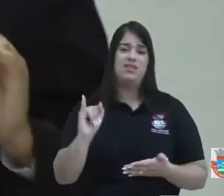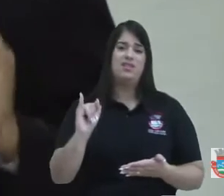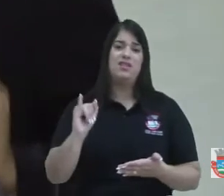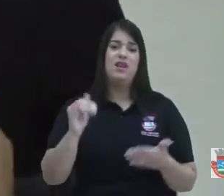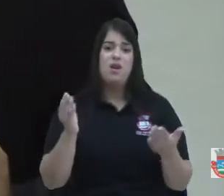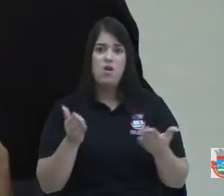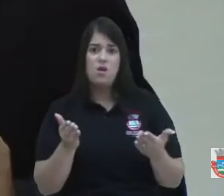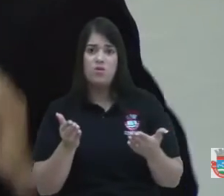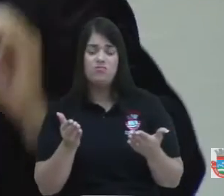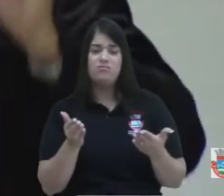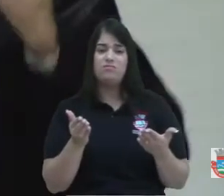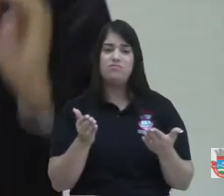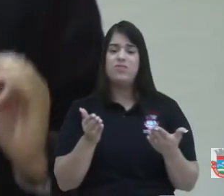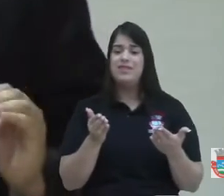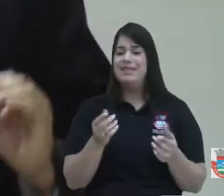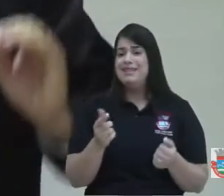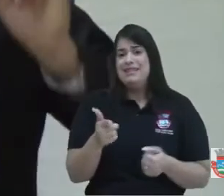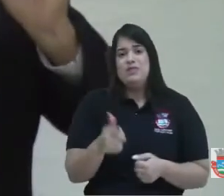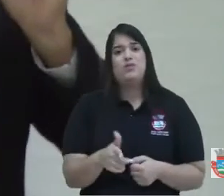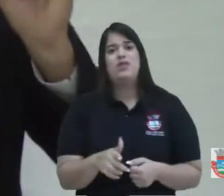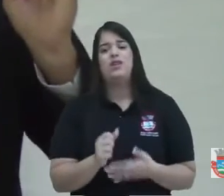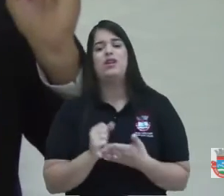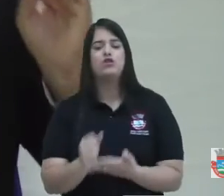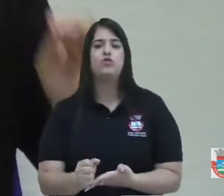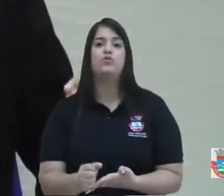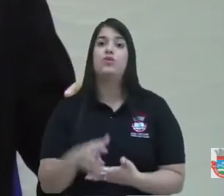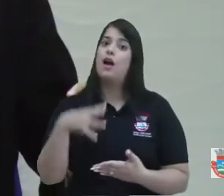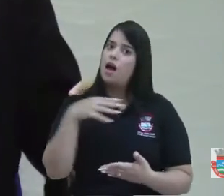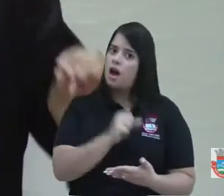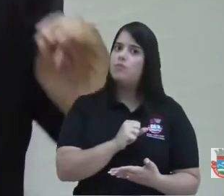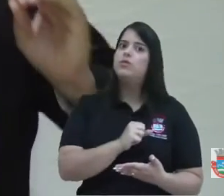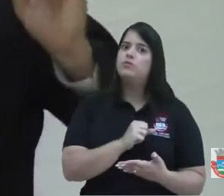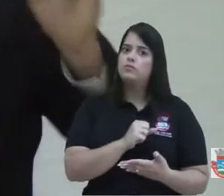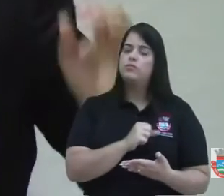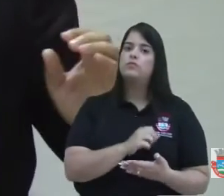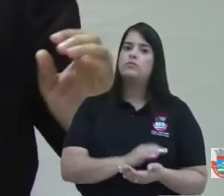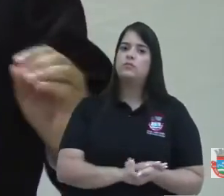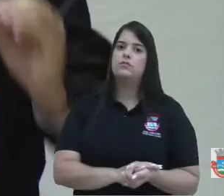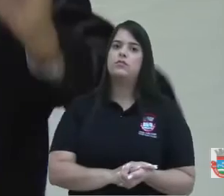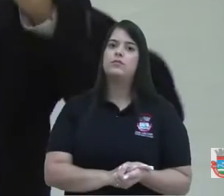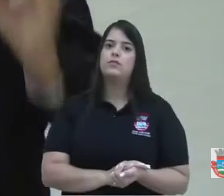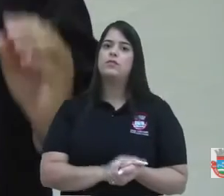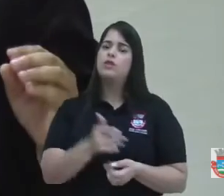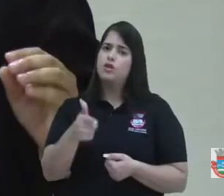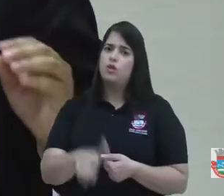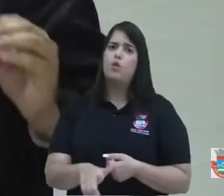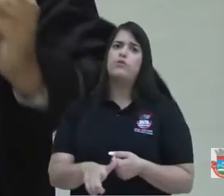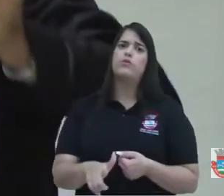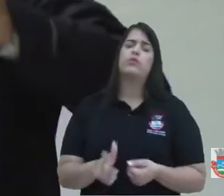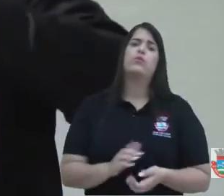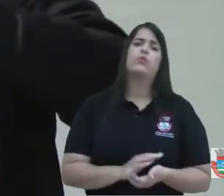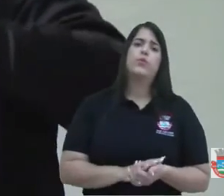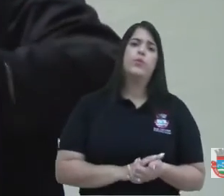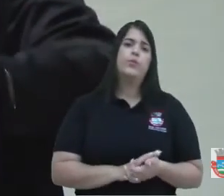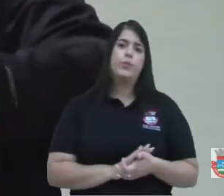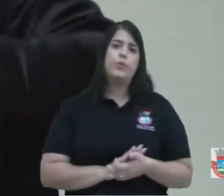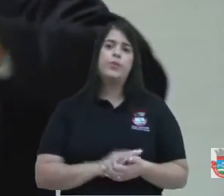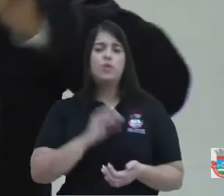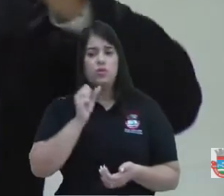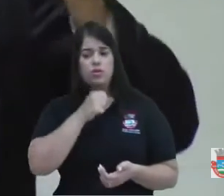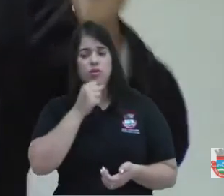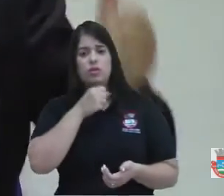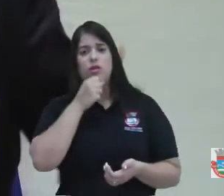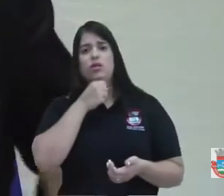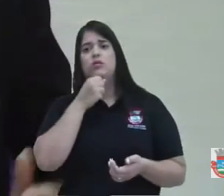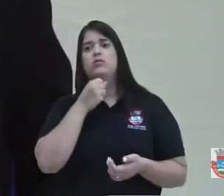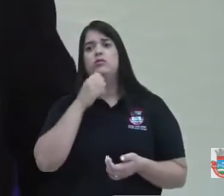está fechado. Então peço para agilizar o mais rápido possível para abrir, para trazer os idosos